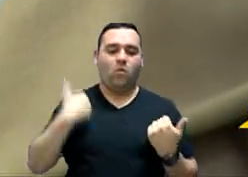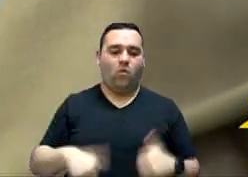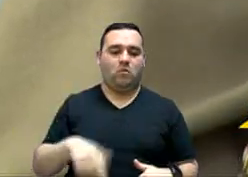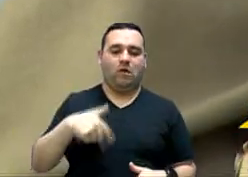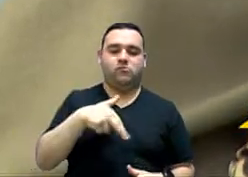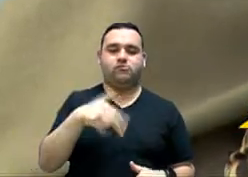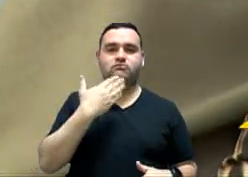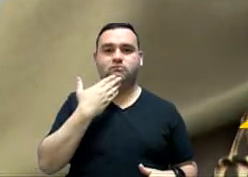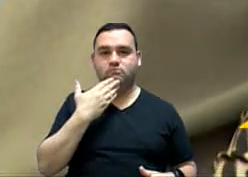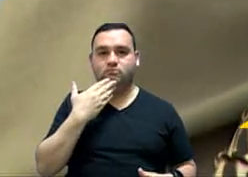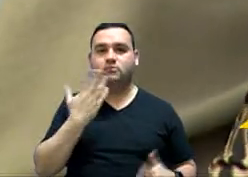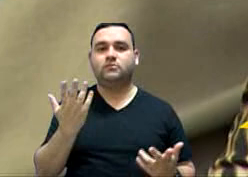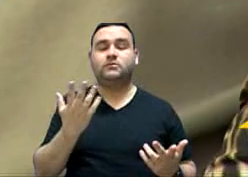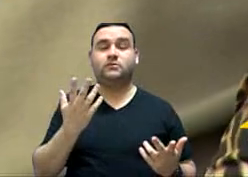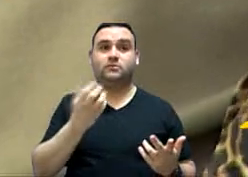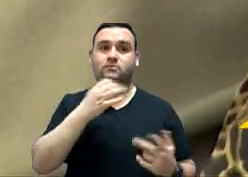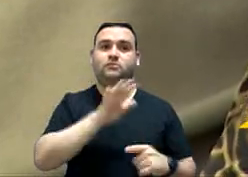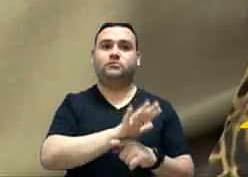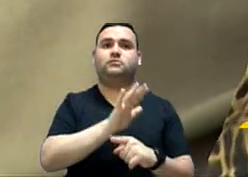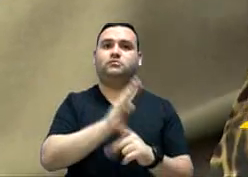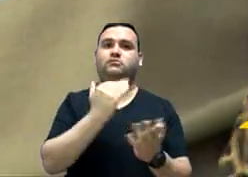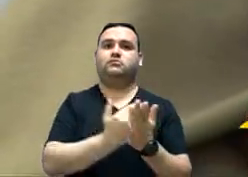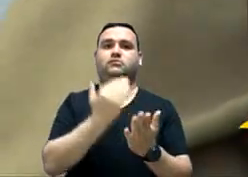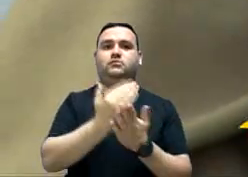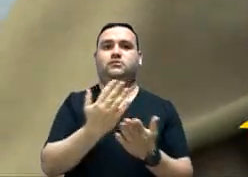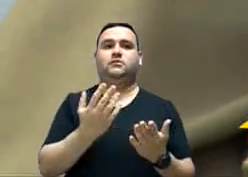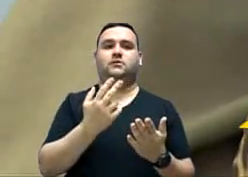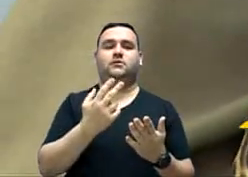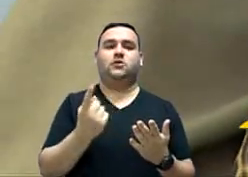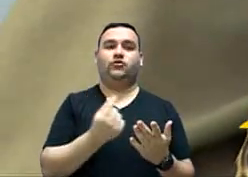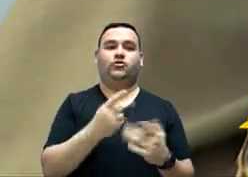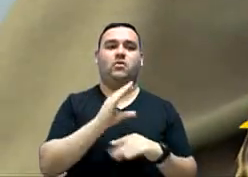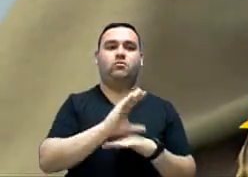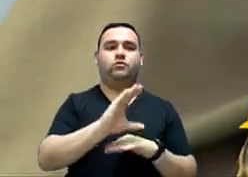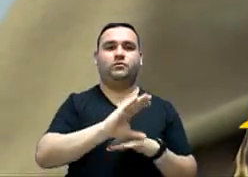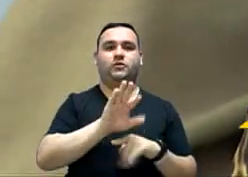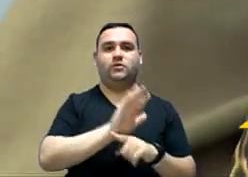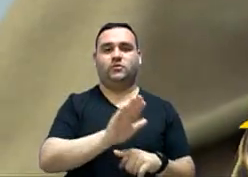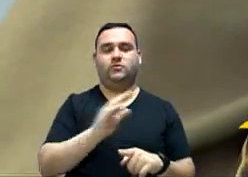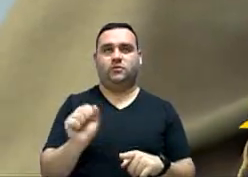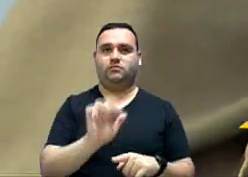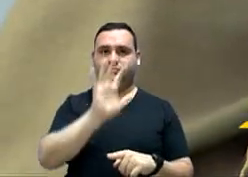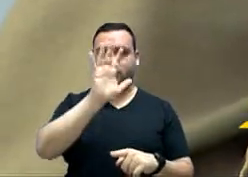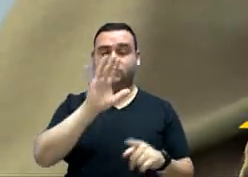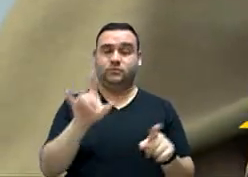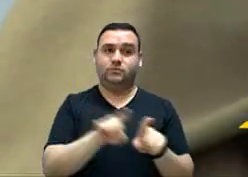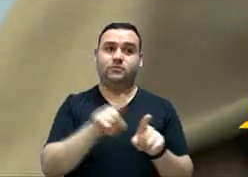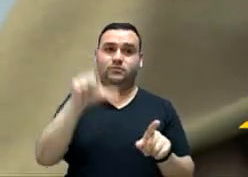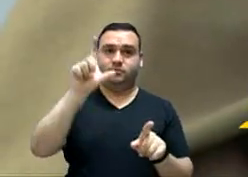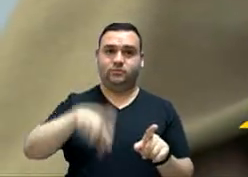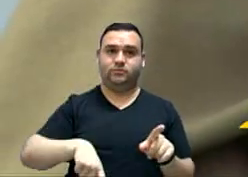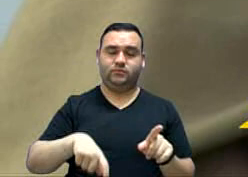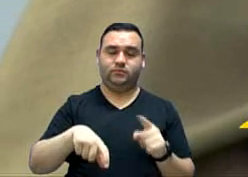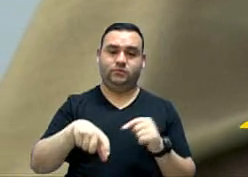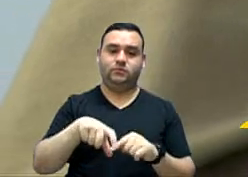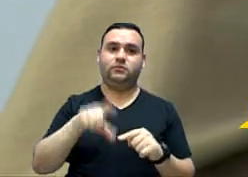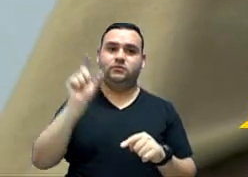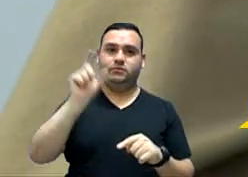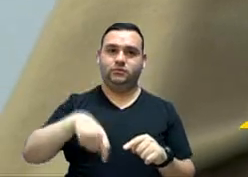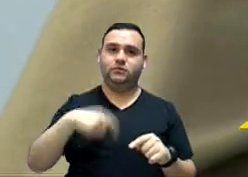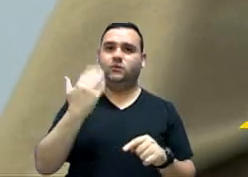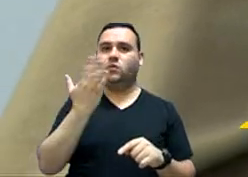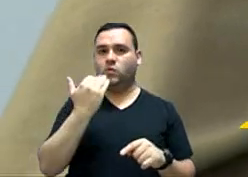física, o benefício sempre é mais alto, o valor do repasse de benefício. Que bom. Além do bolsa, do